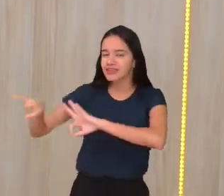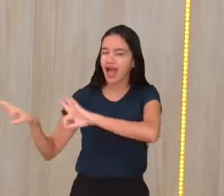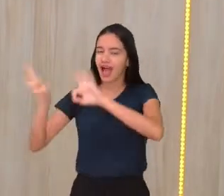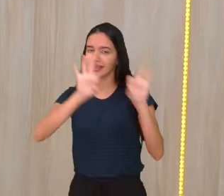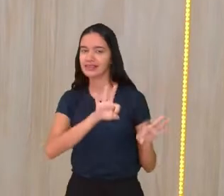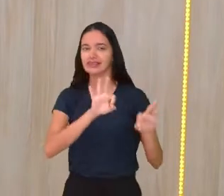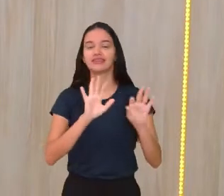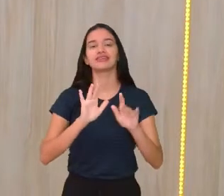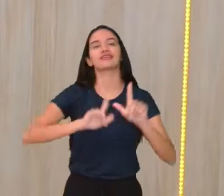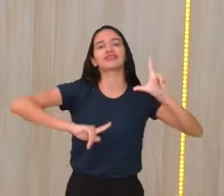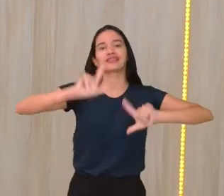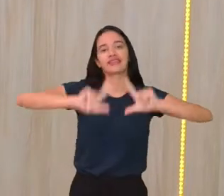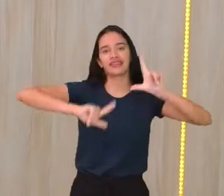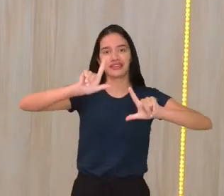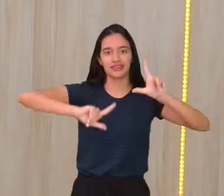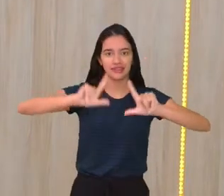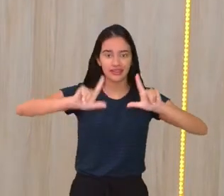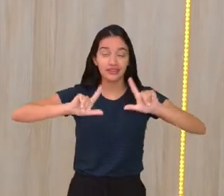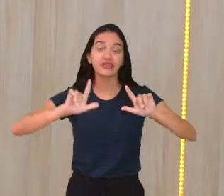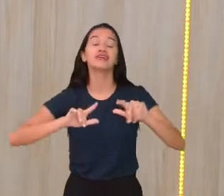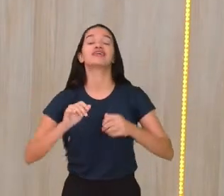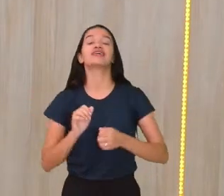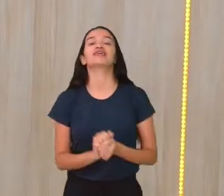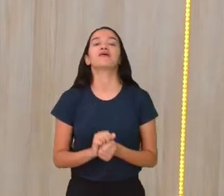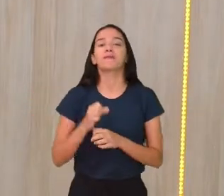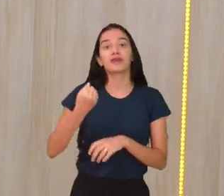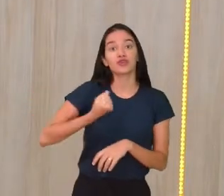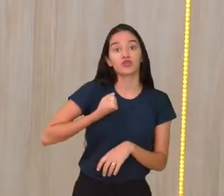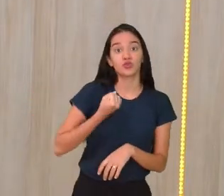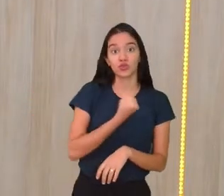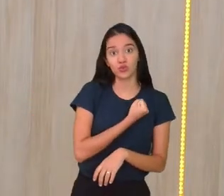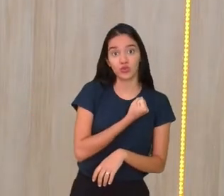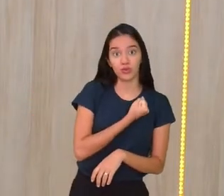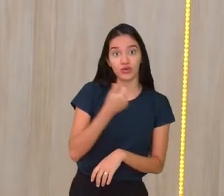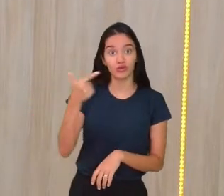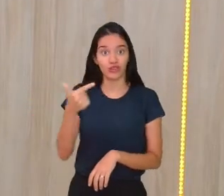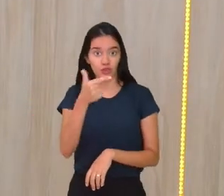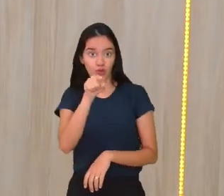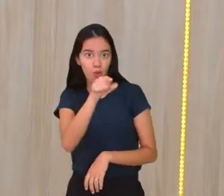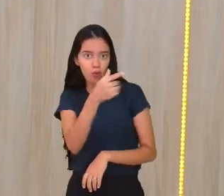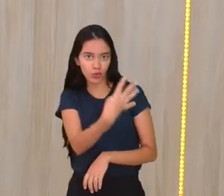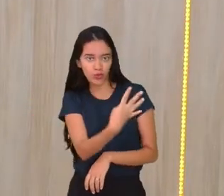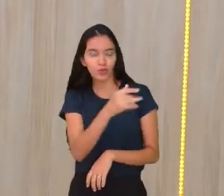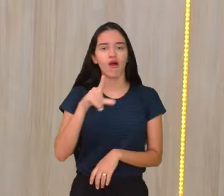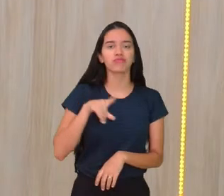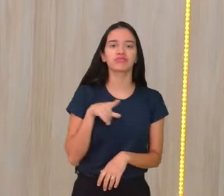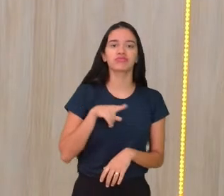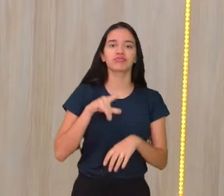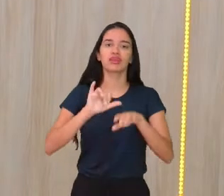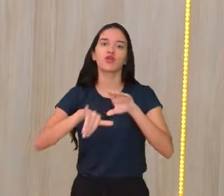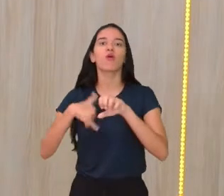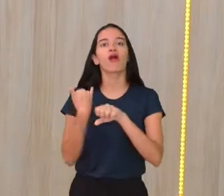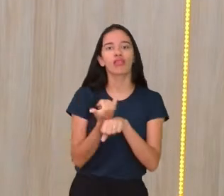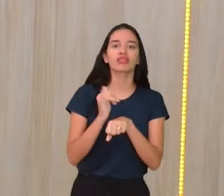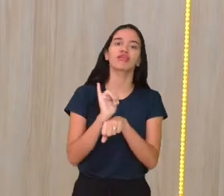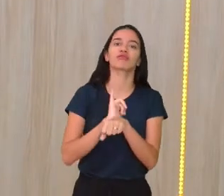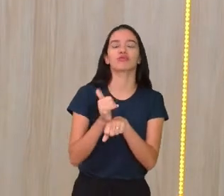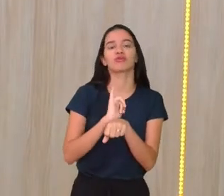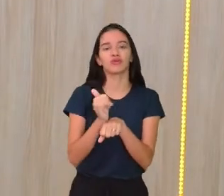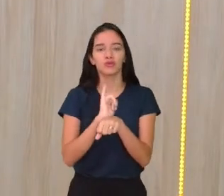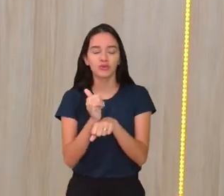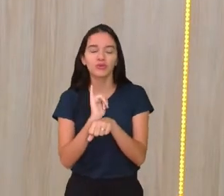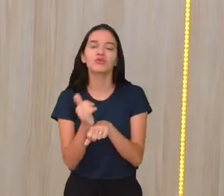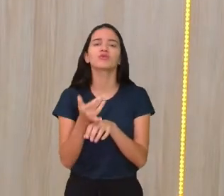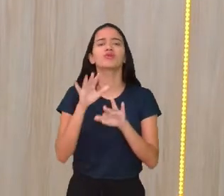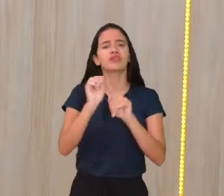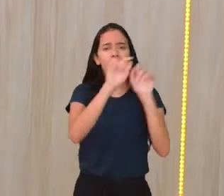gente aqui pela tela da TV Nova Nordeste 22.4. Tem o canal no YouTube, você pesquisa o Educa